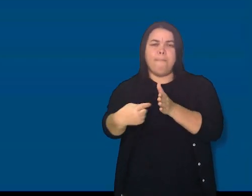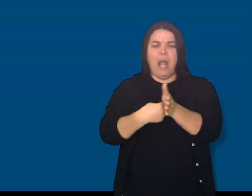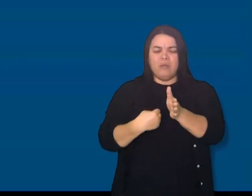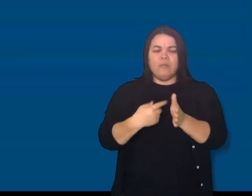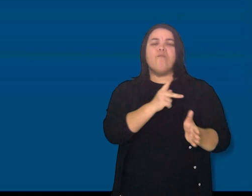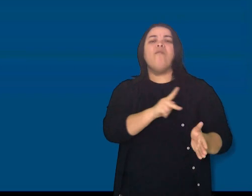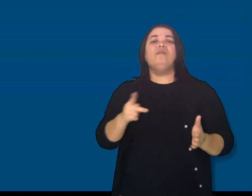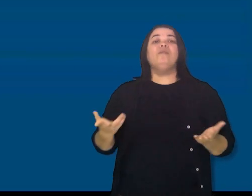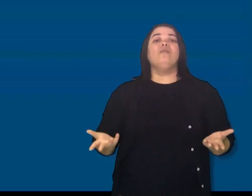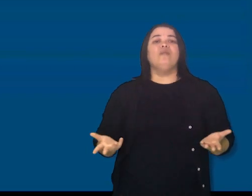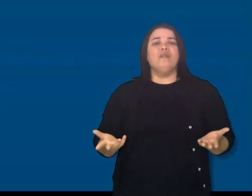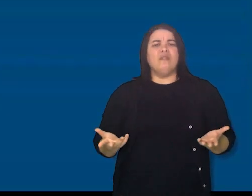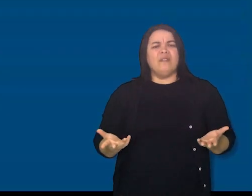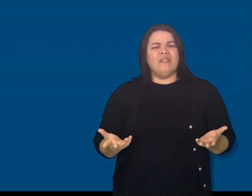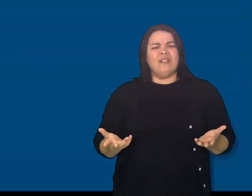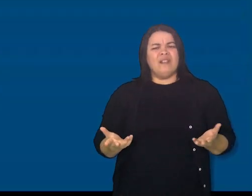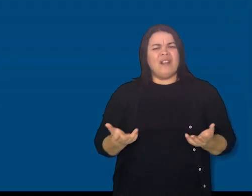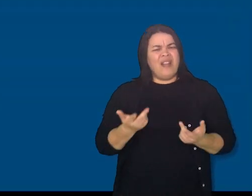Mas, professor,